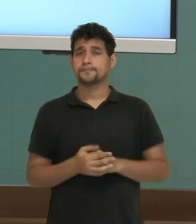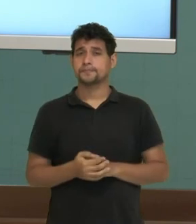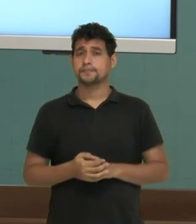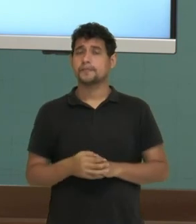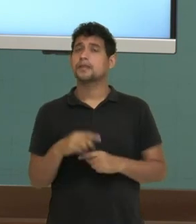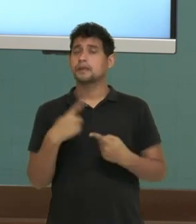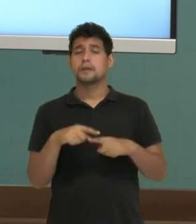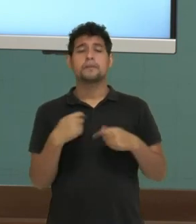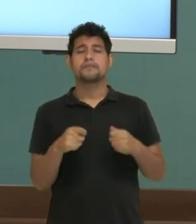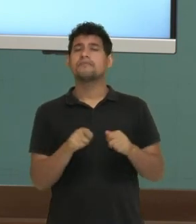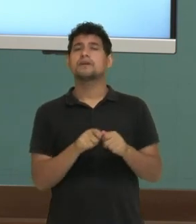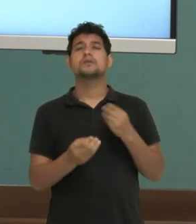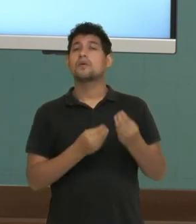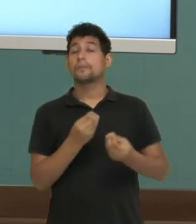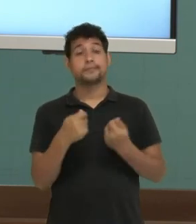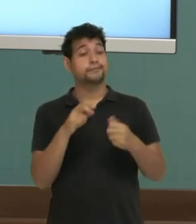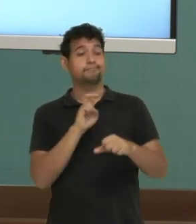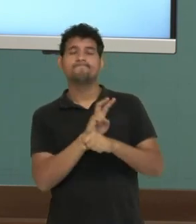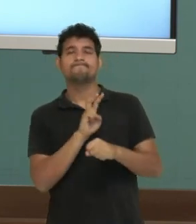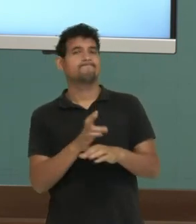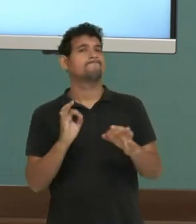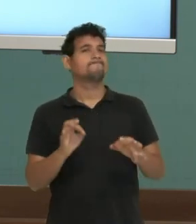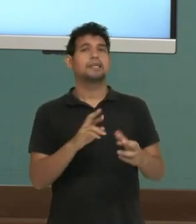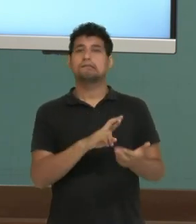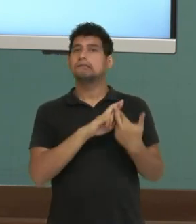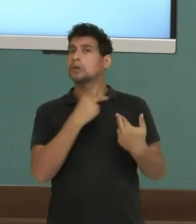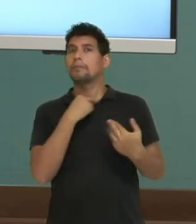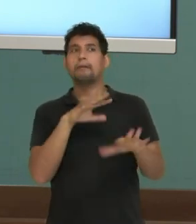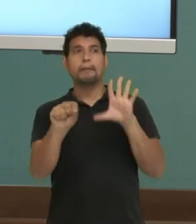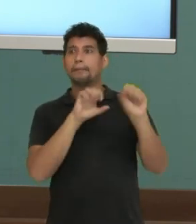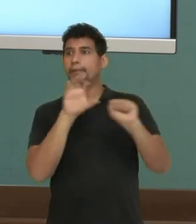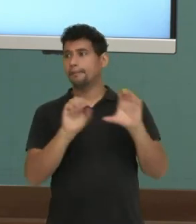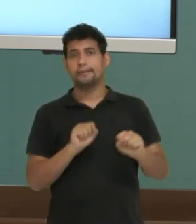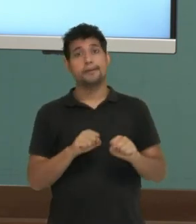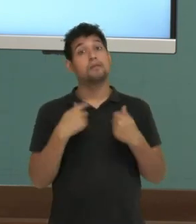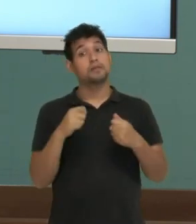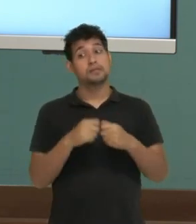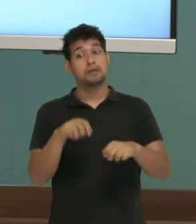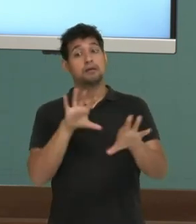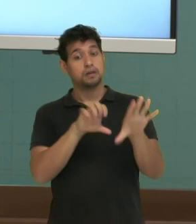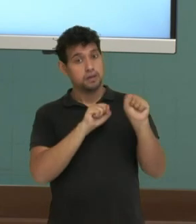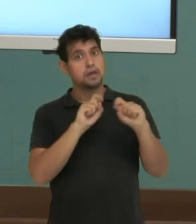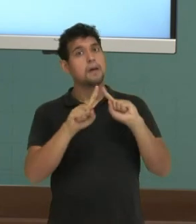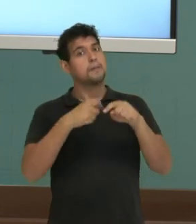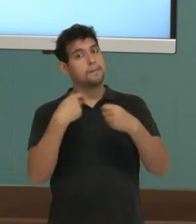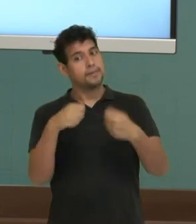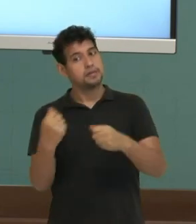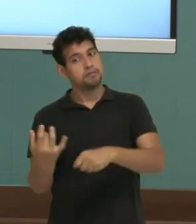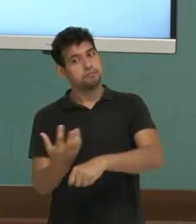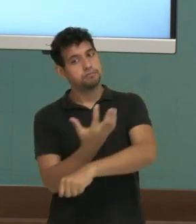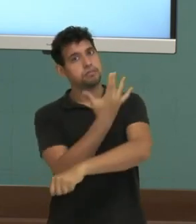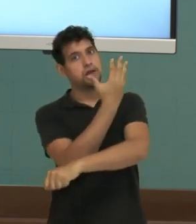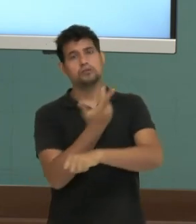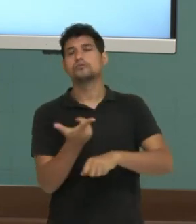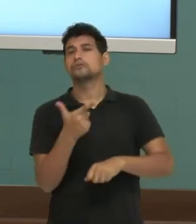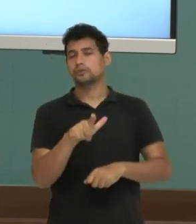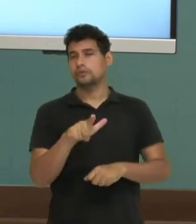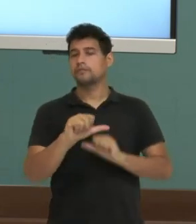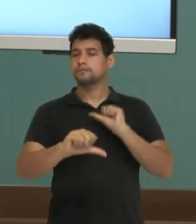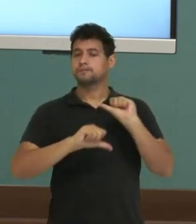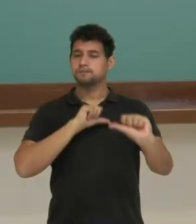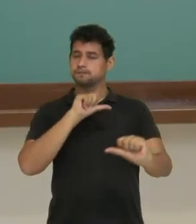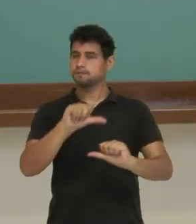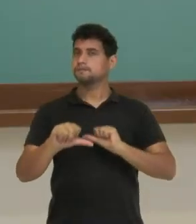devem fazer isso, né, claro, de uma forma responsável para que o meio ambiente na região do Ártico não seja comprometido,